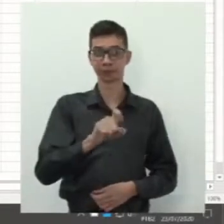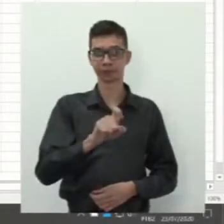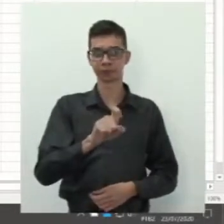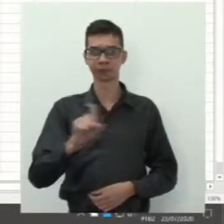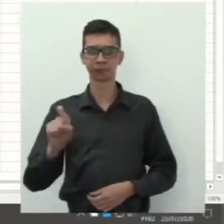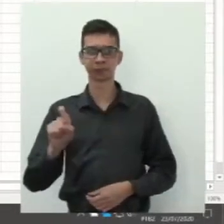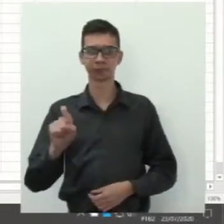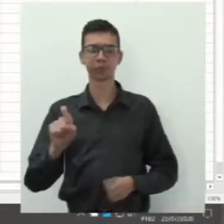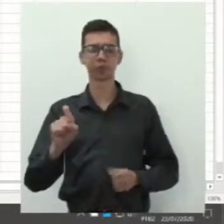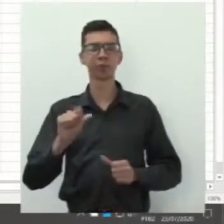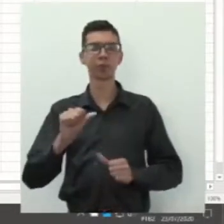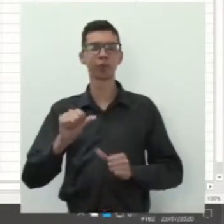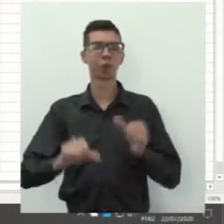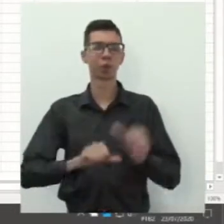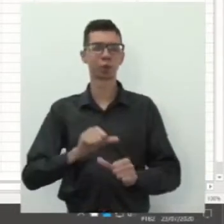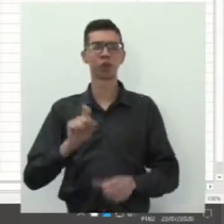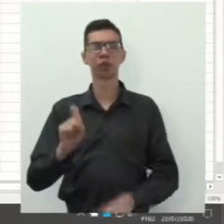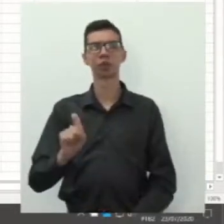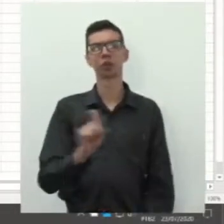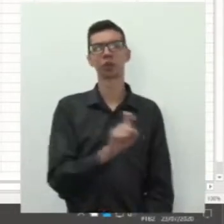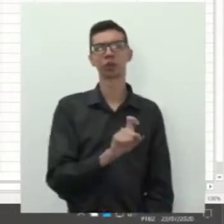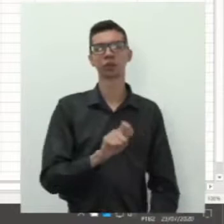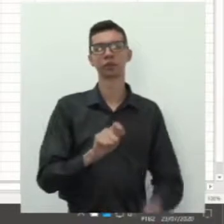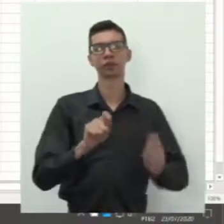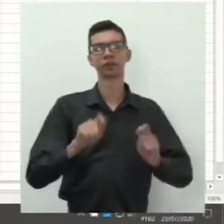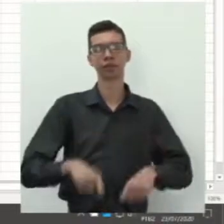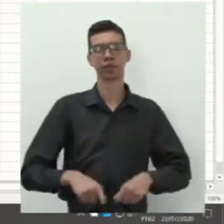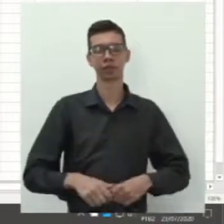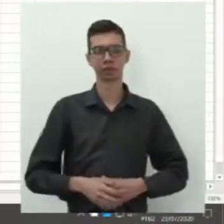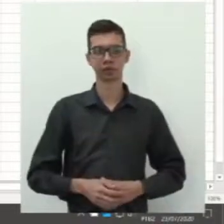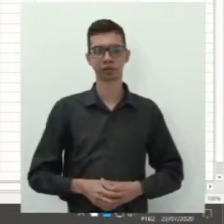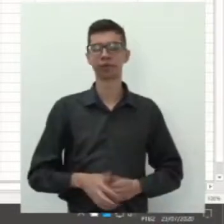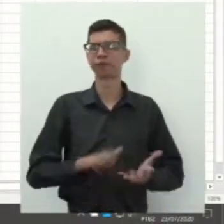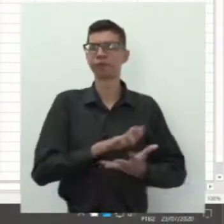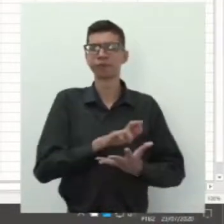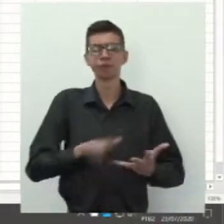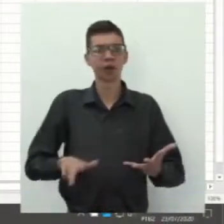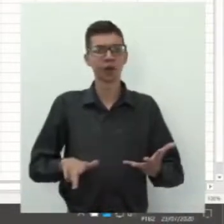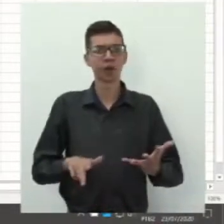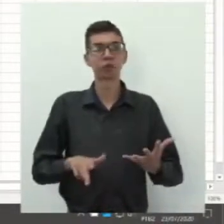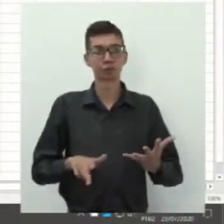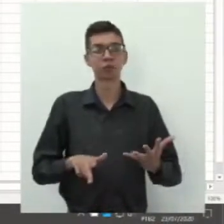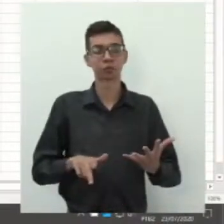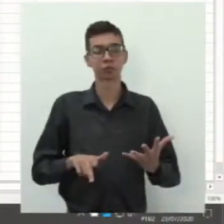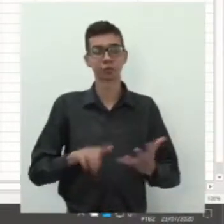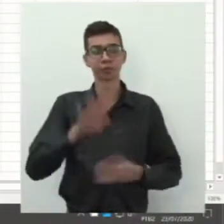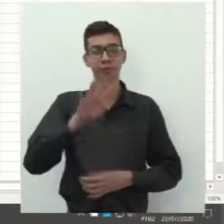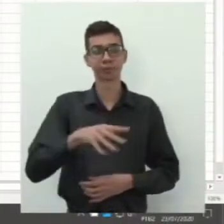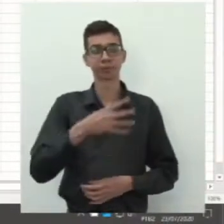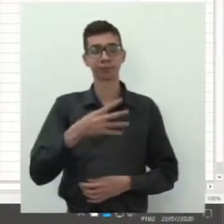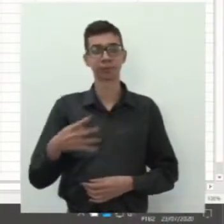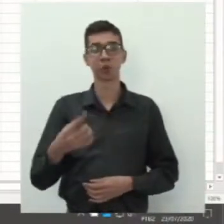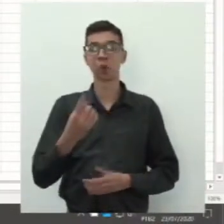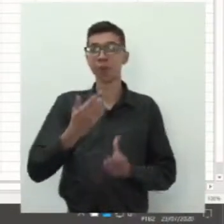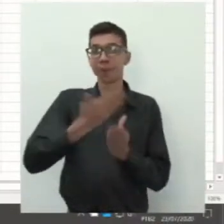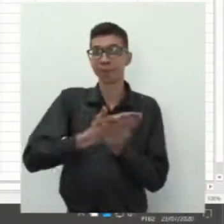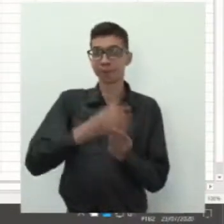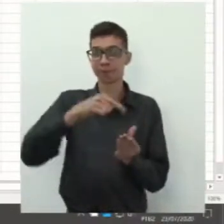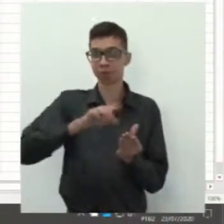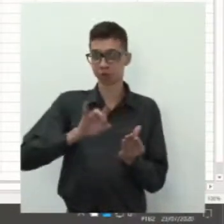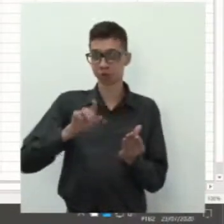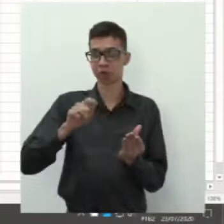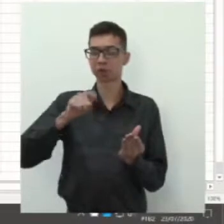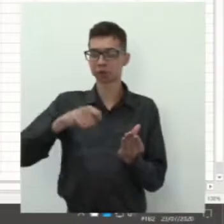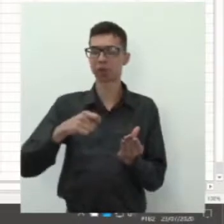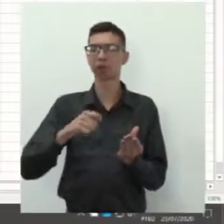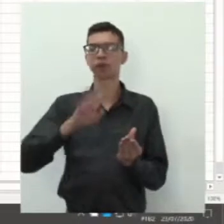uma. Você pode criar aqui uma infinidade de planilhas, né, dentro de apenas uma pasta de trabalho. Tá? Eu